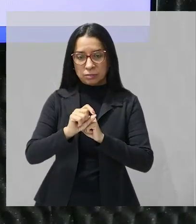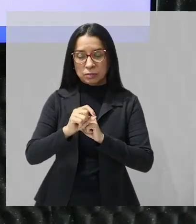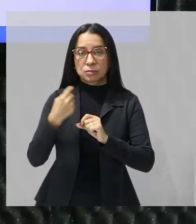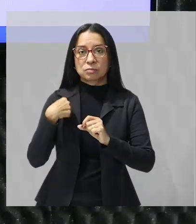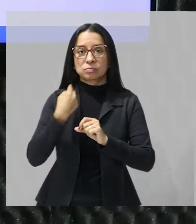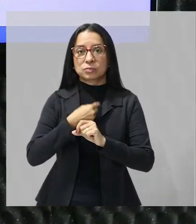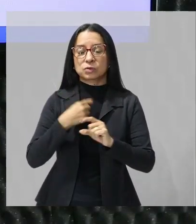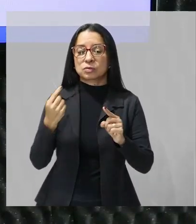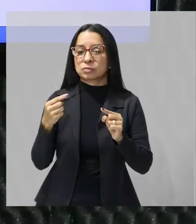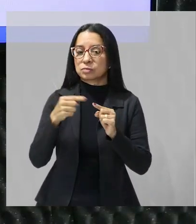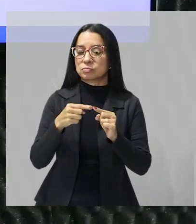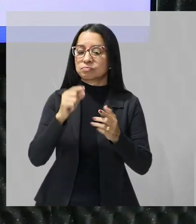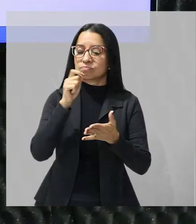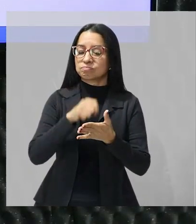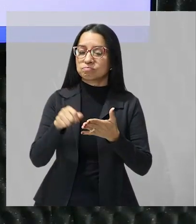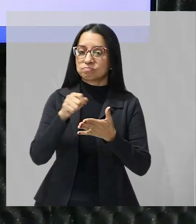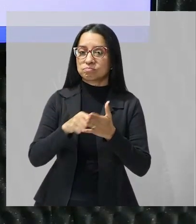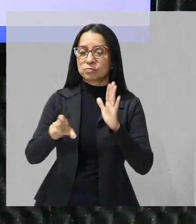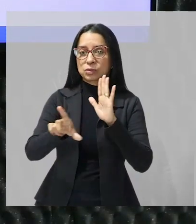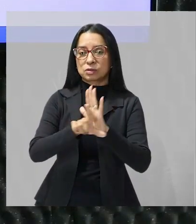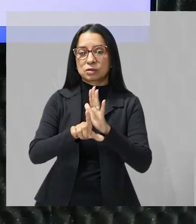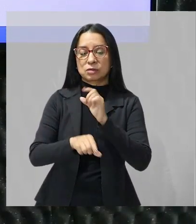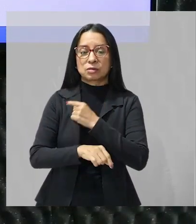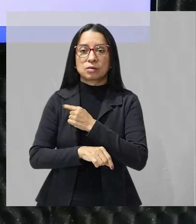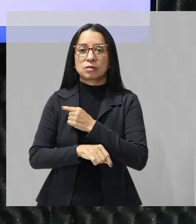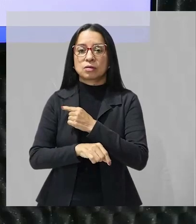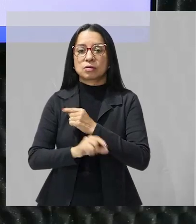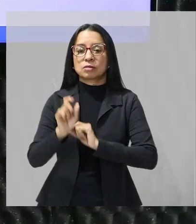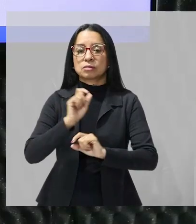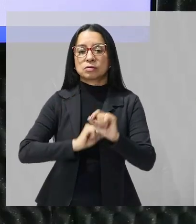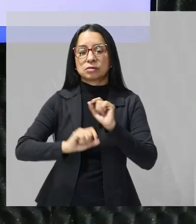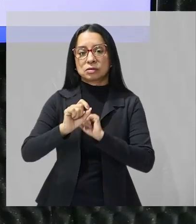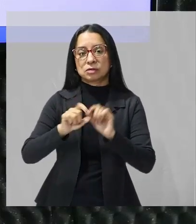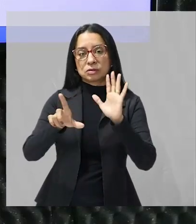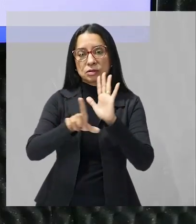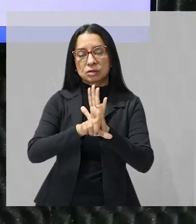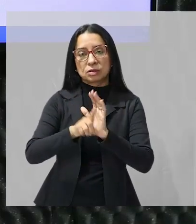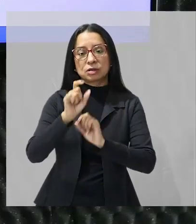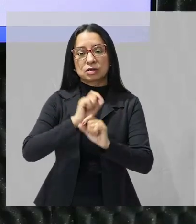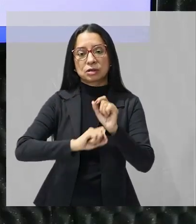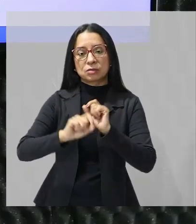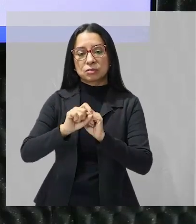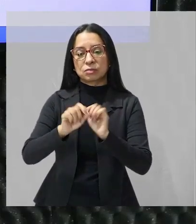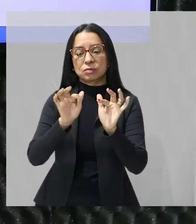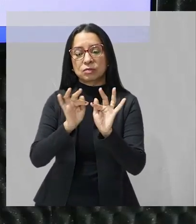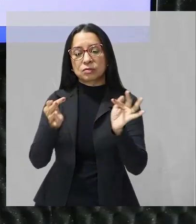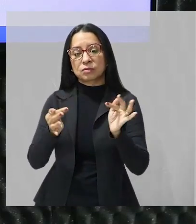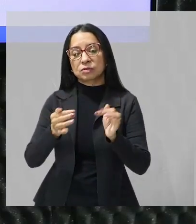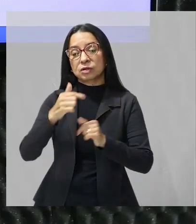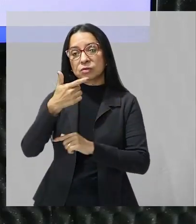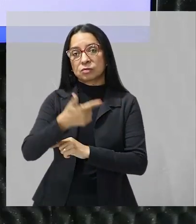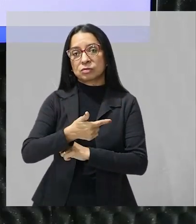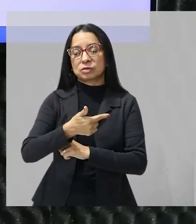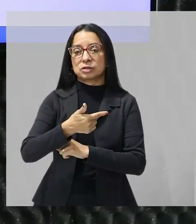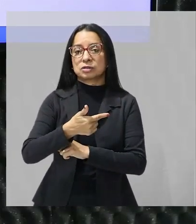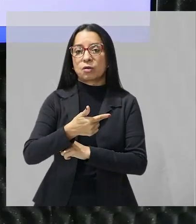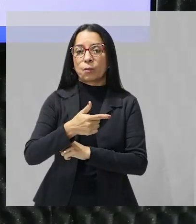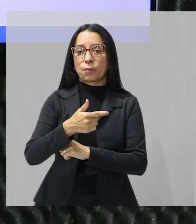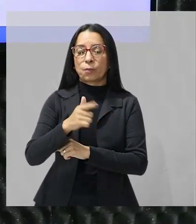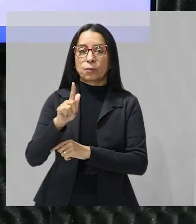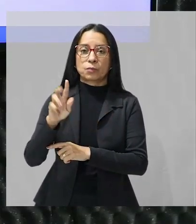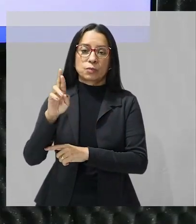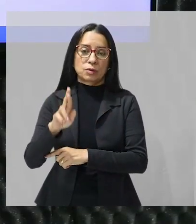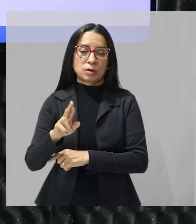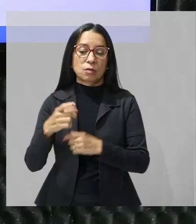que descreve aquela informação passada no enunciado. Para isso, a lei é dada por uma função quadrática, onde nós